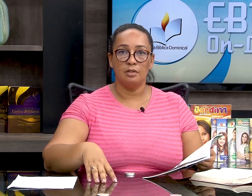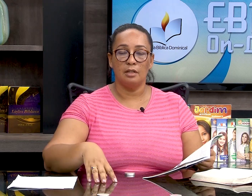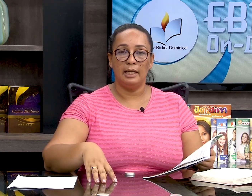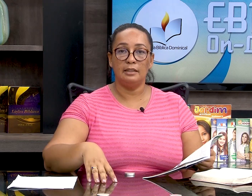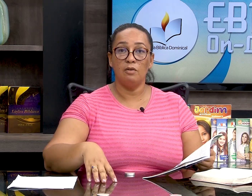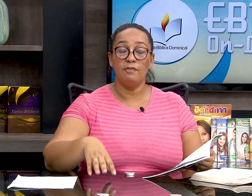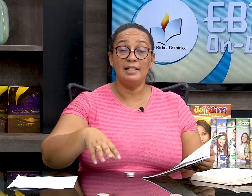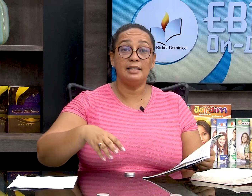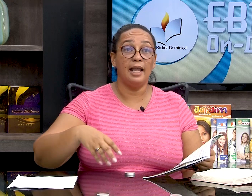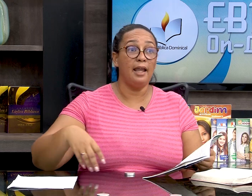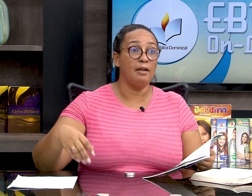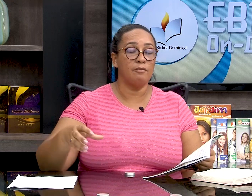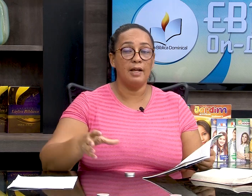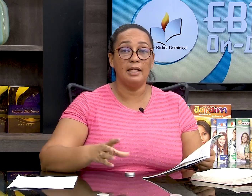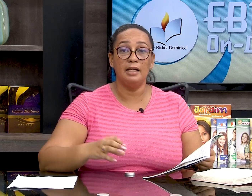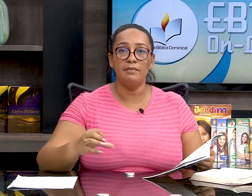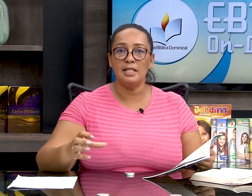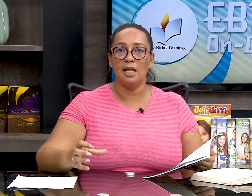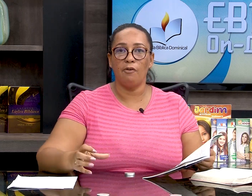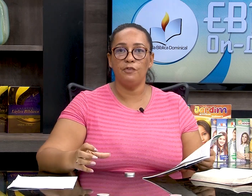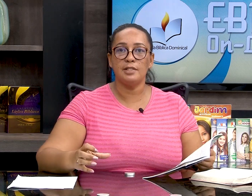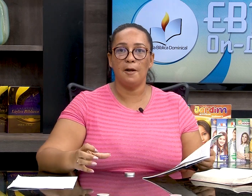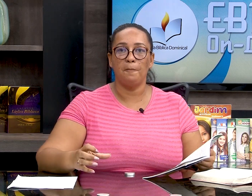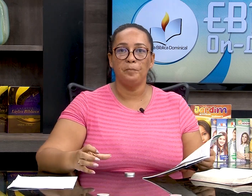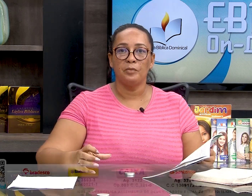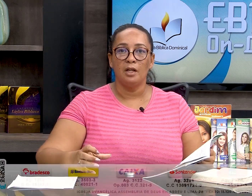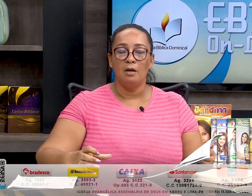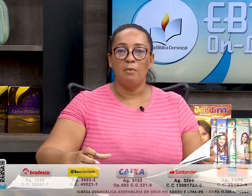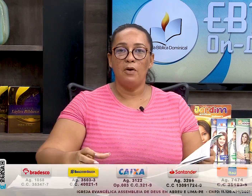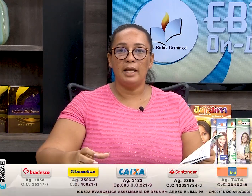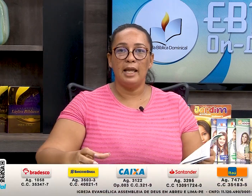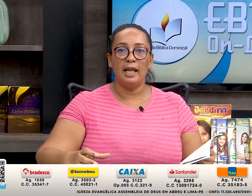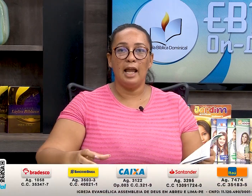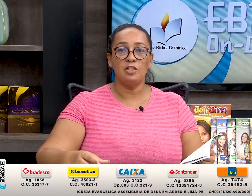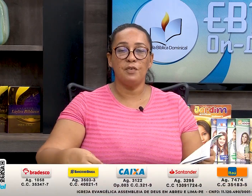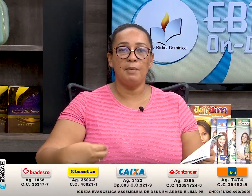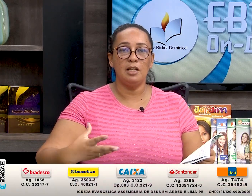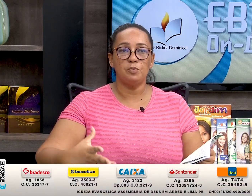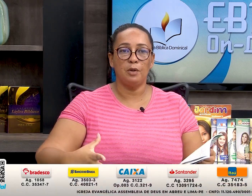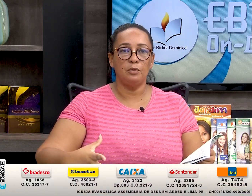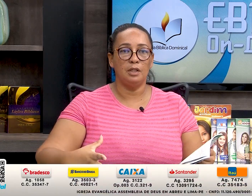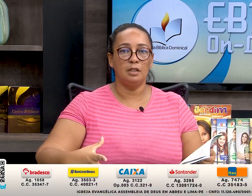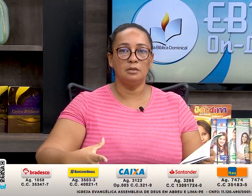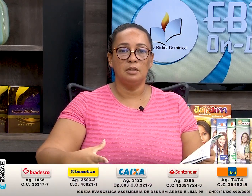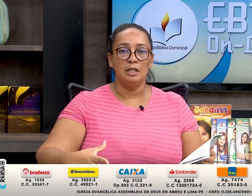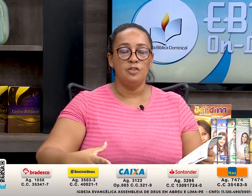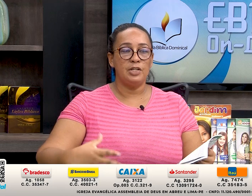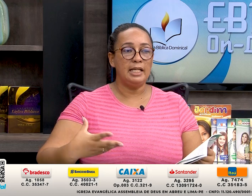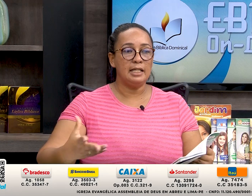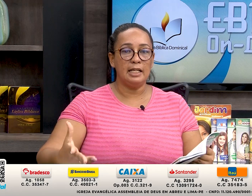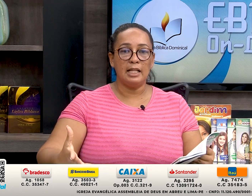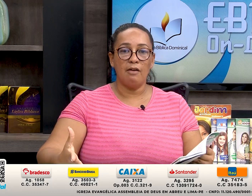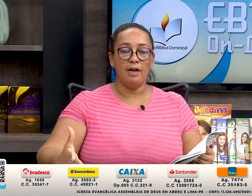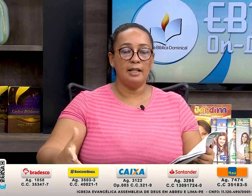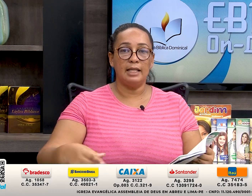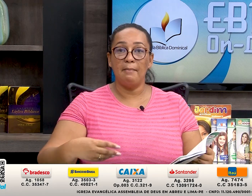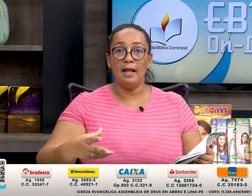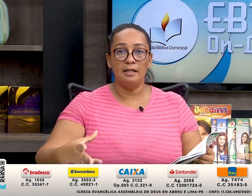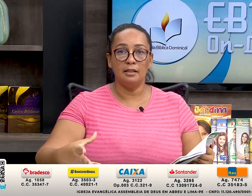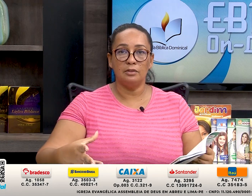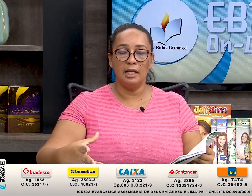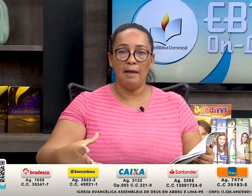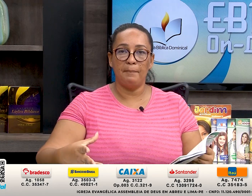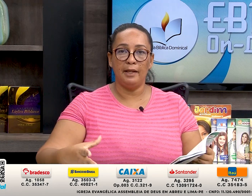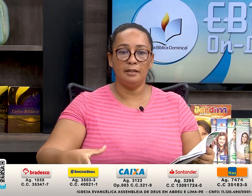queridos Então vai ter vai grande vai ser a confusão porque as famílias procurando gente que tava